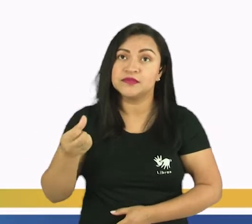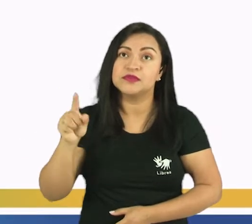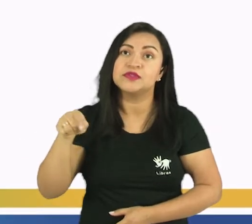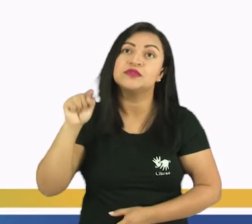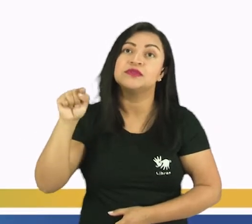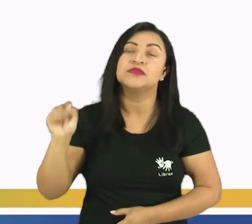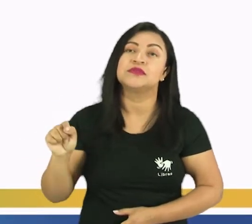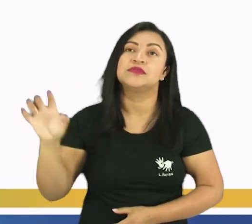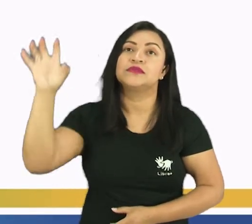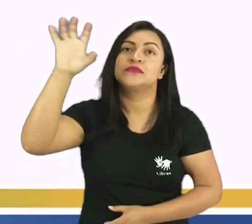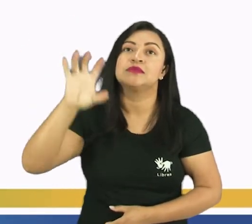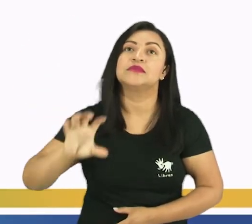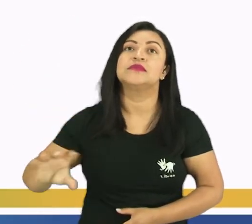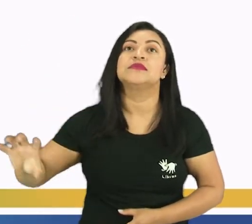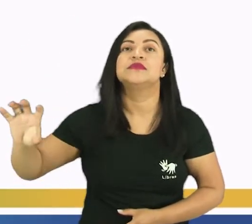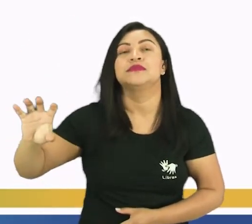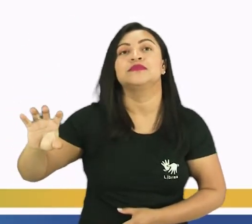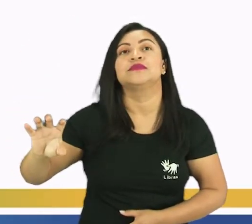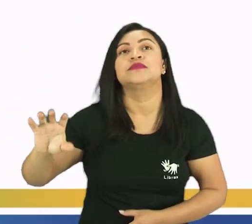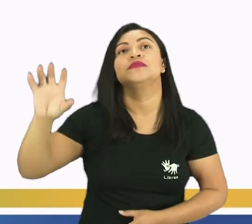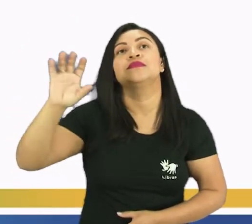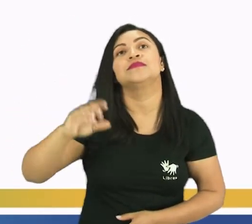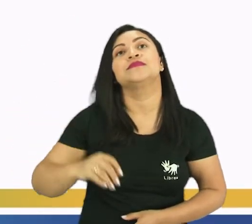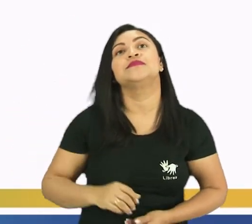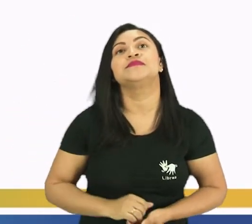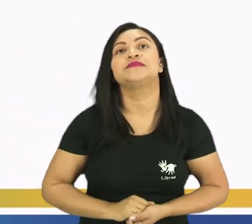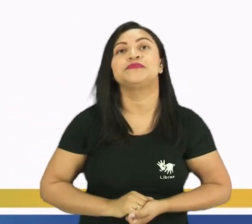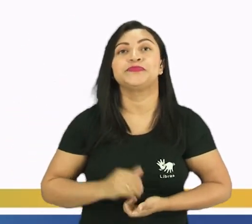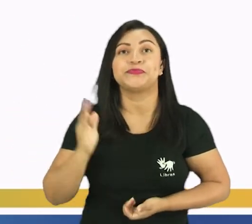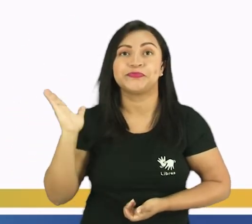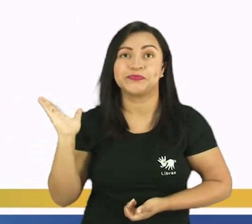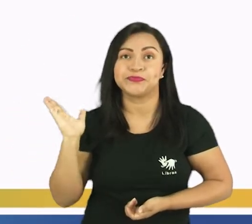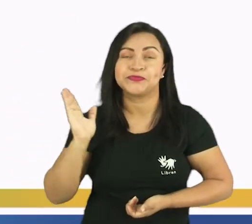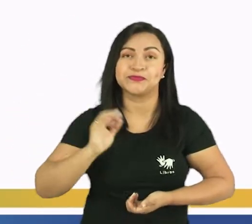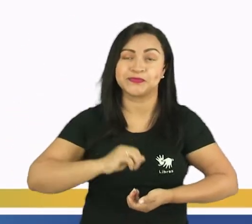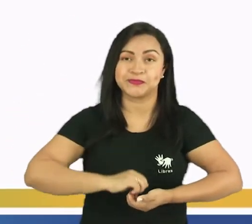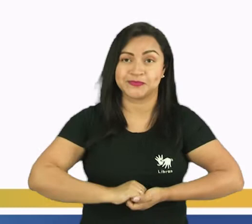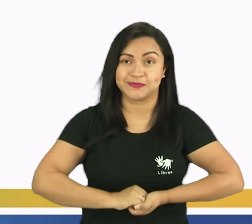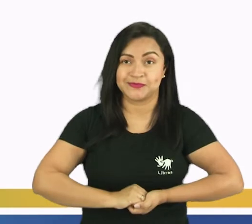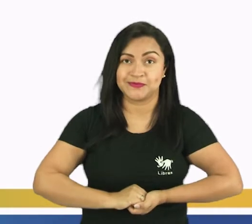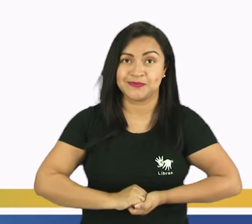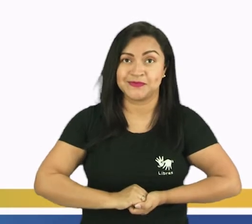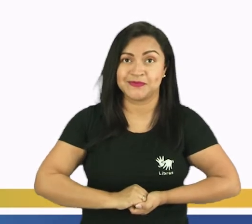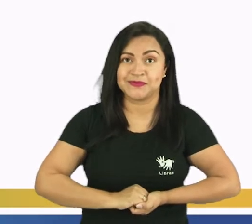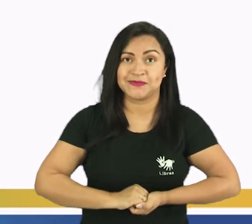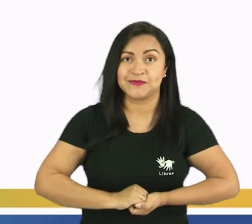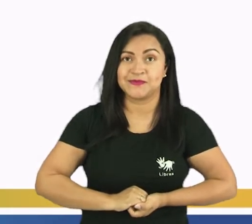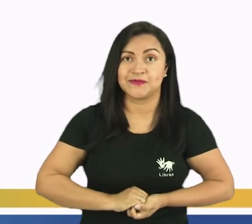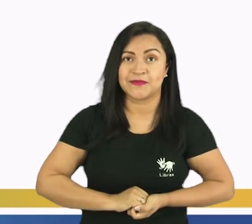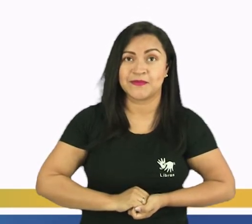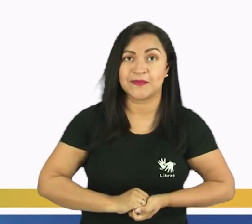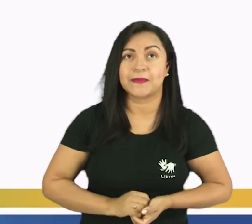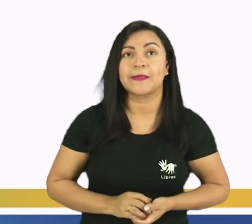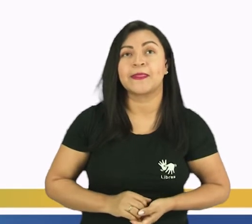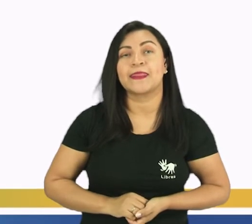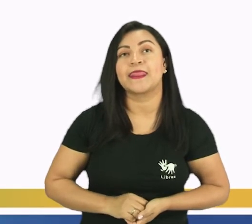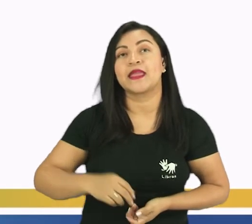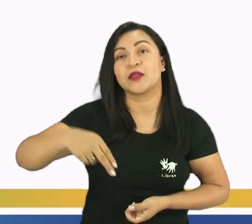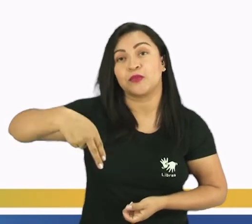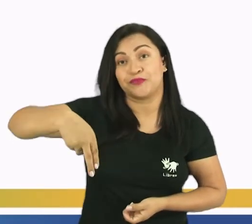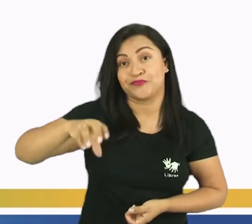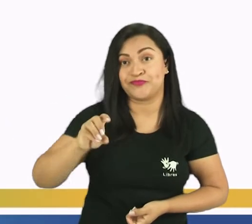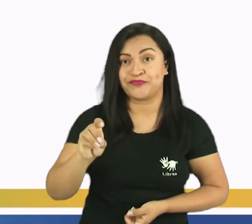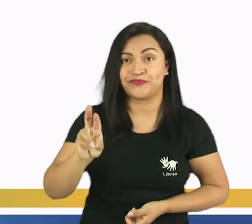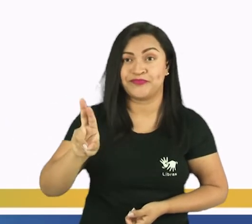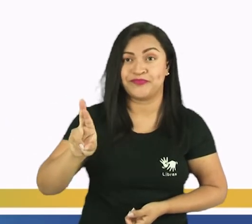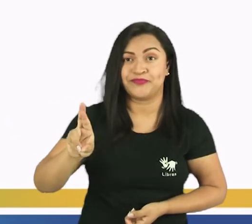Maranhão, Ceará, Piauí, Bahia, Sergipe, Alagoas, Pernambuco, Paraíba e Rio Grande do Norte. O